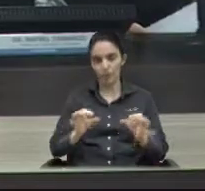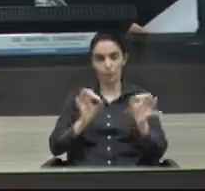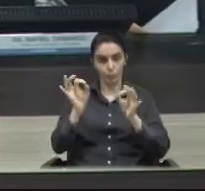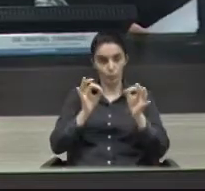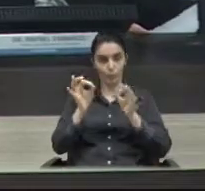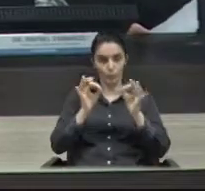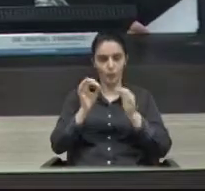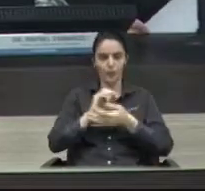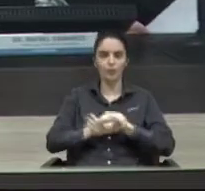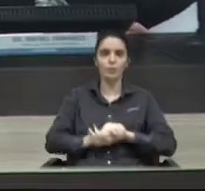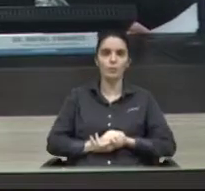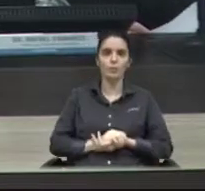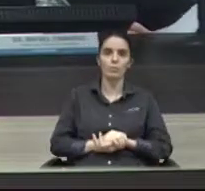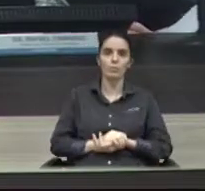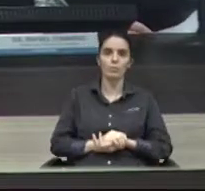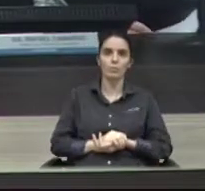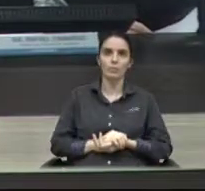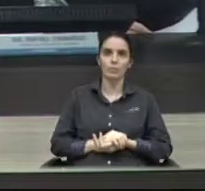tramitação. Plenário